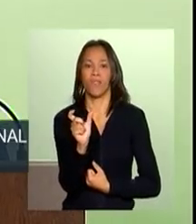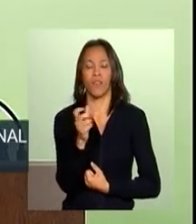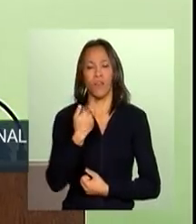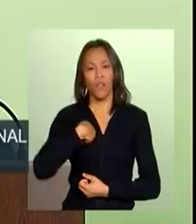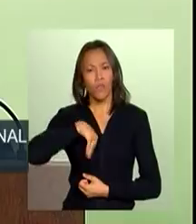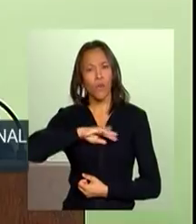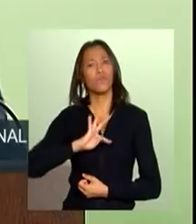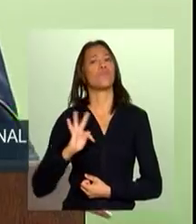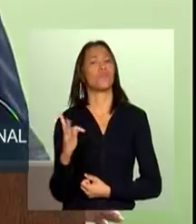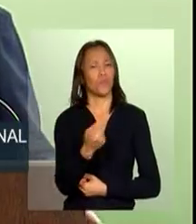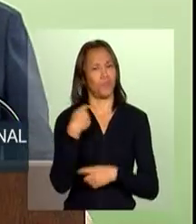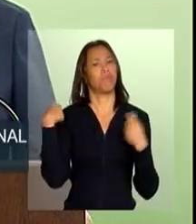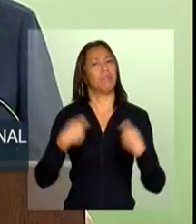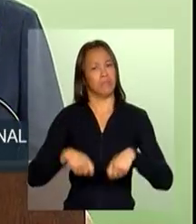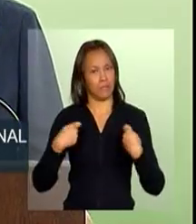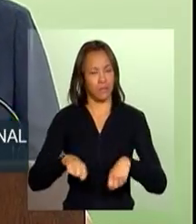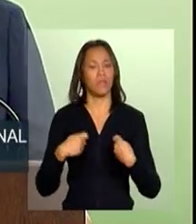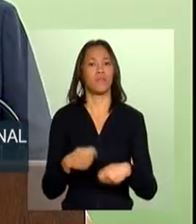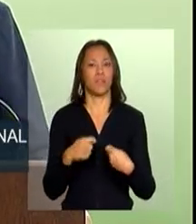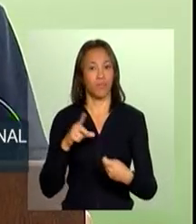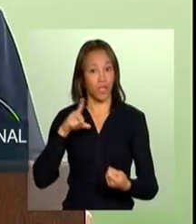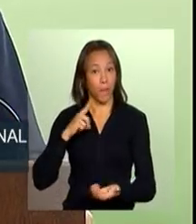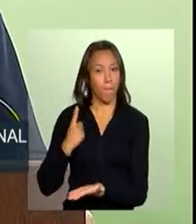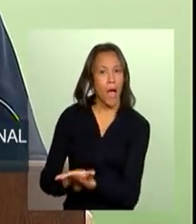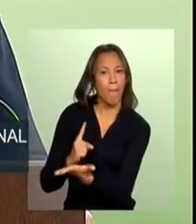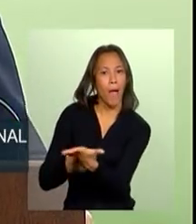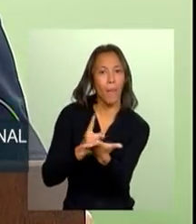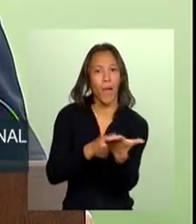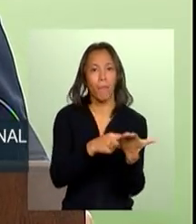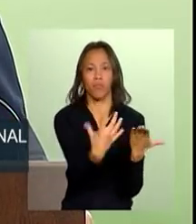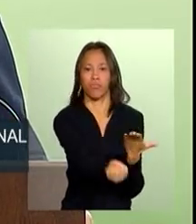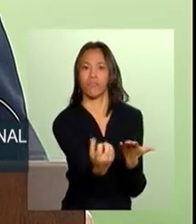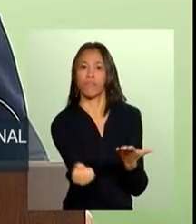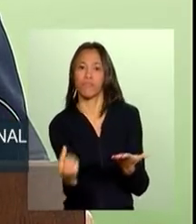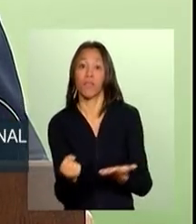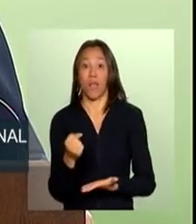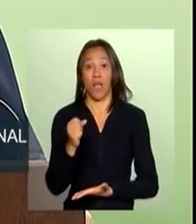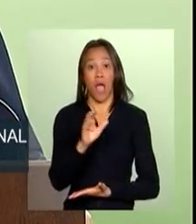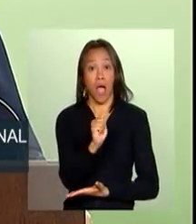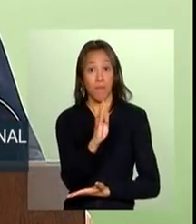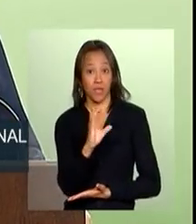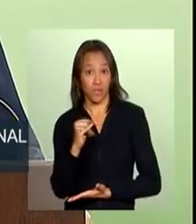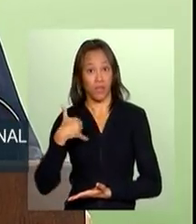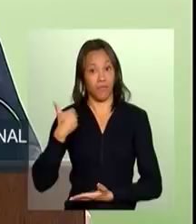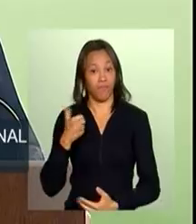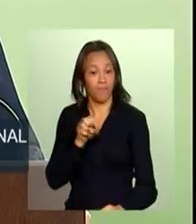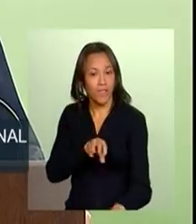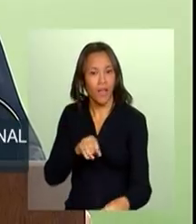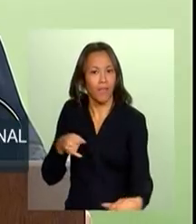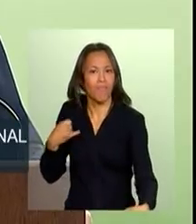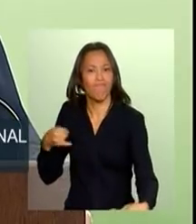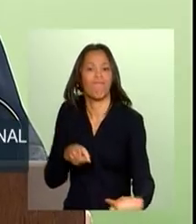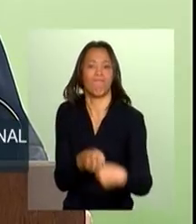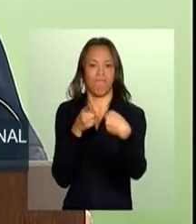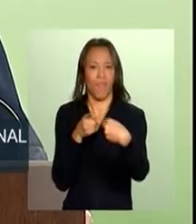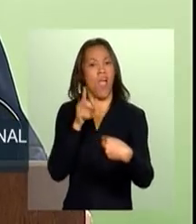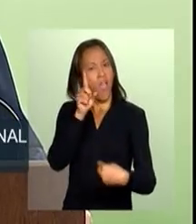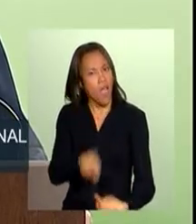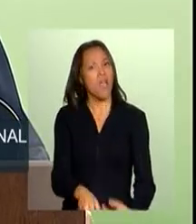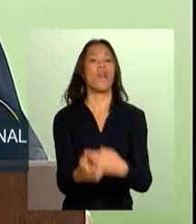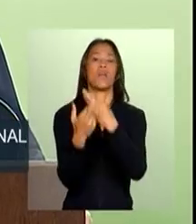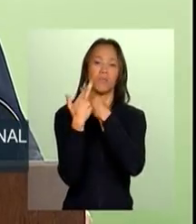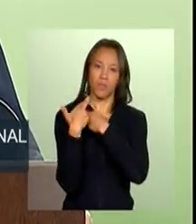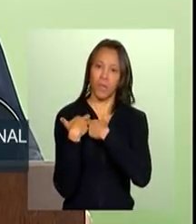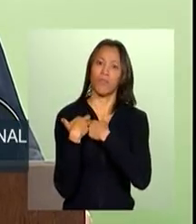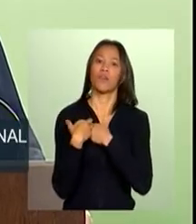Nós todos precisamos, portanto, nos comprometer com a alfabetização na idade certa. é responsabilidade